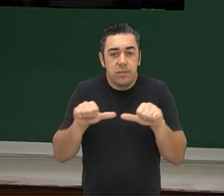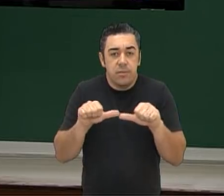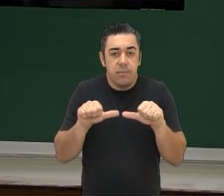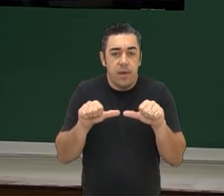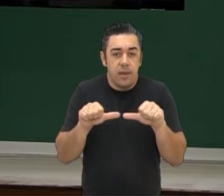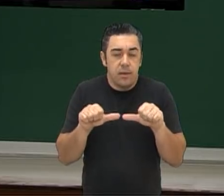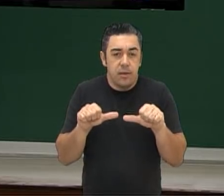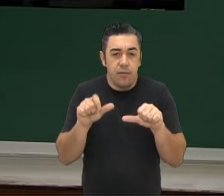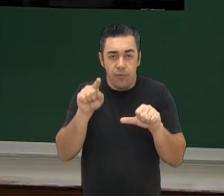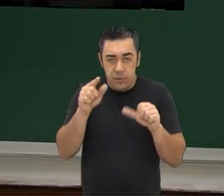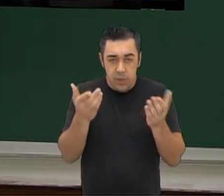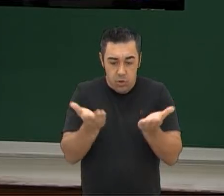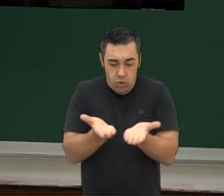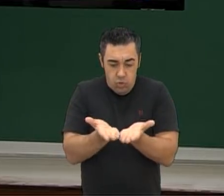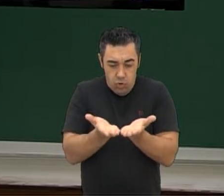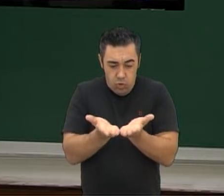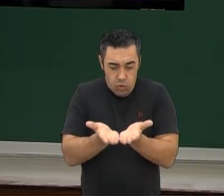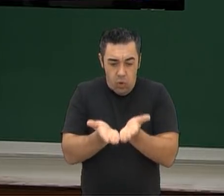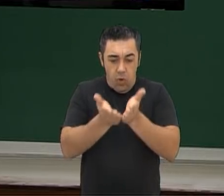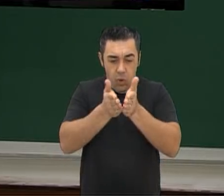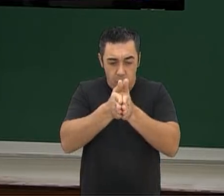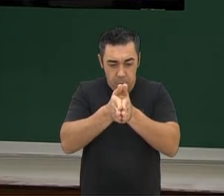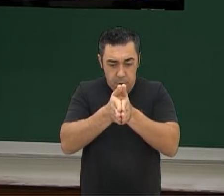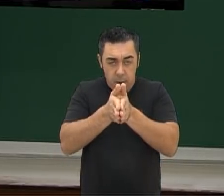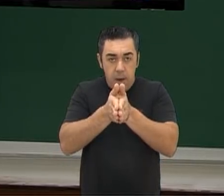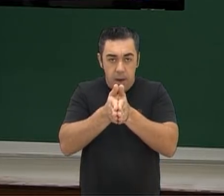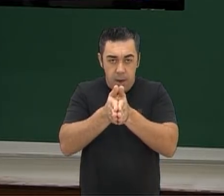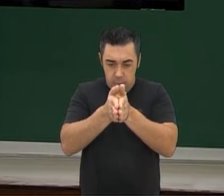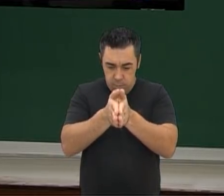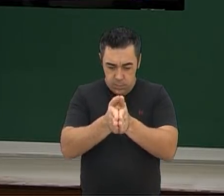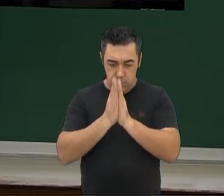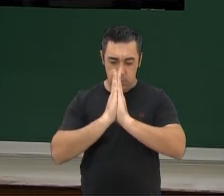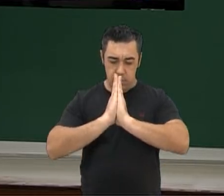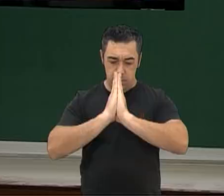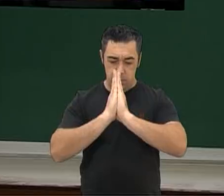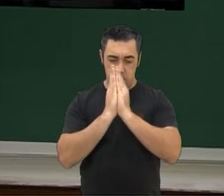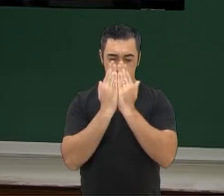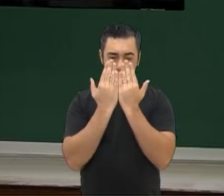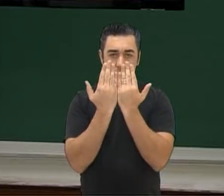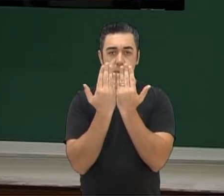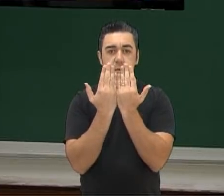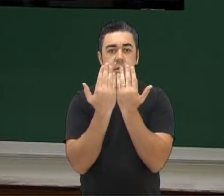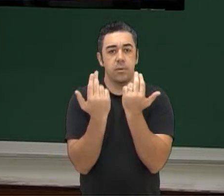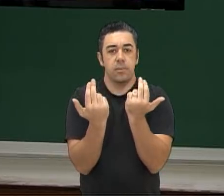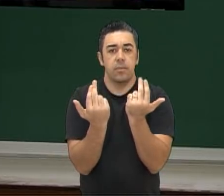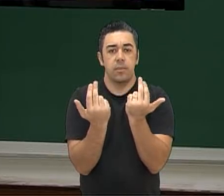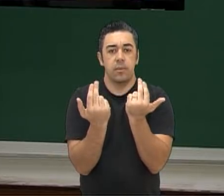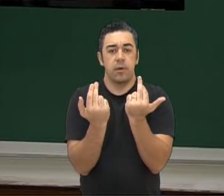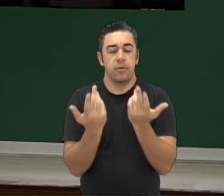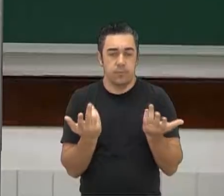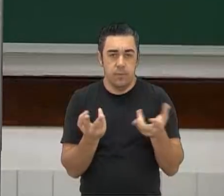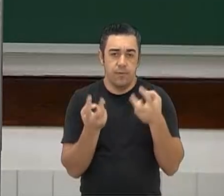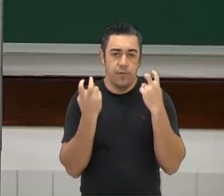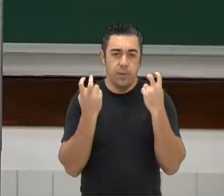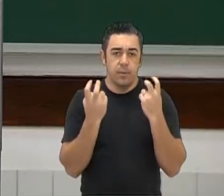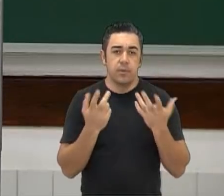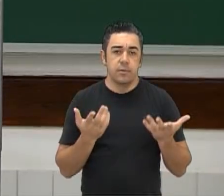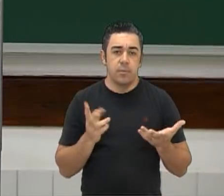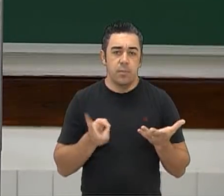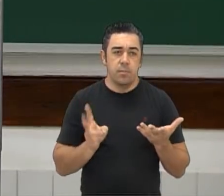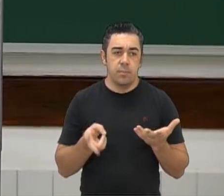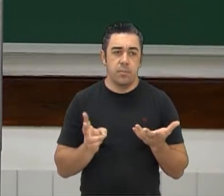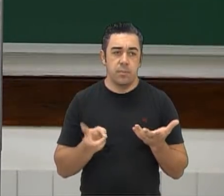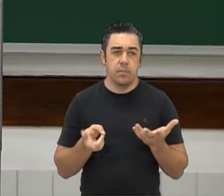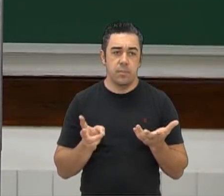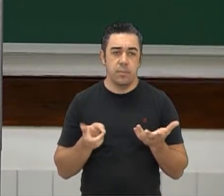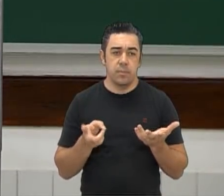Se você dobrar essa figura de maneira que o eixo de simetria fique no centro, você vai identificar que